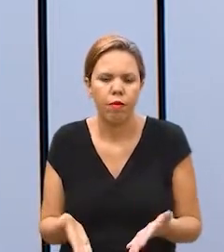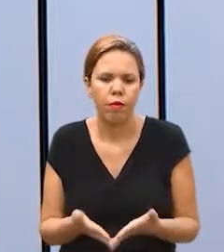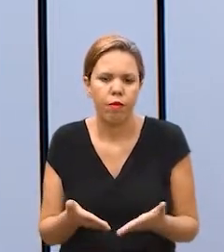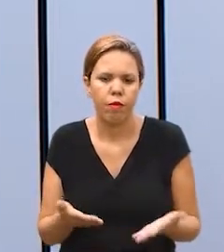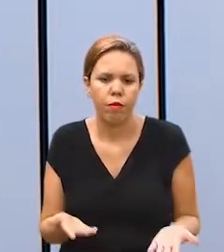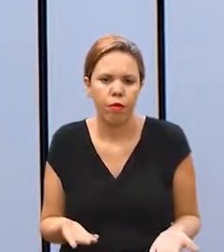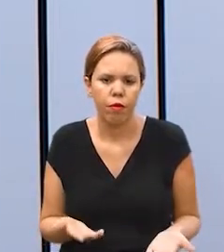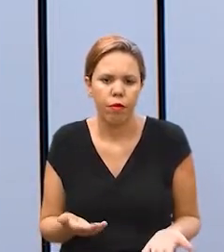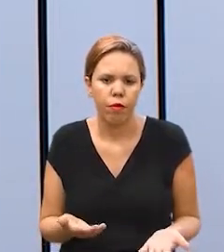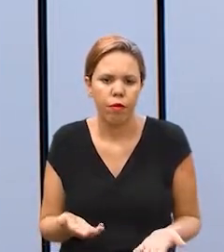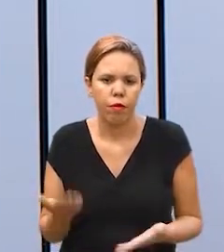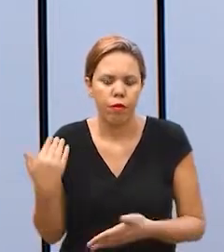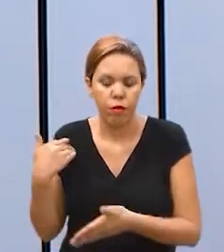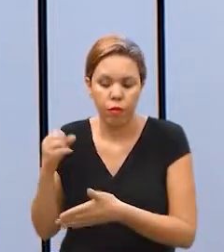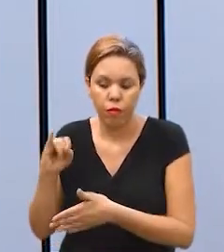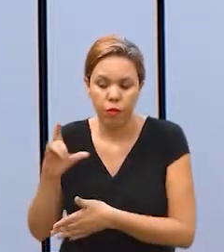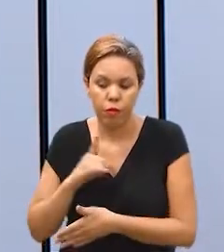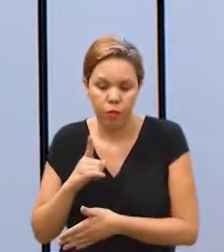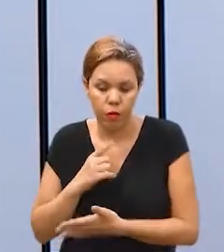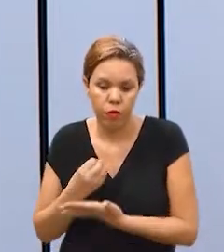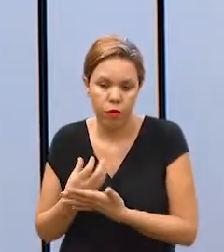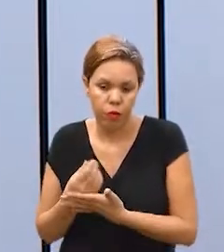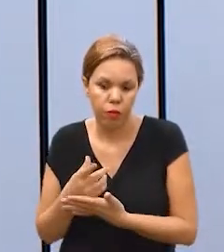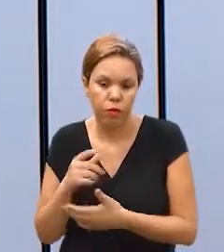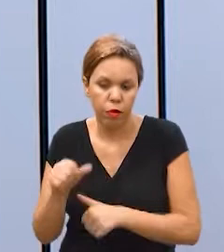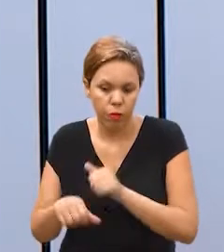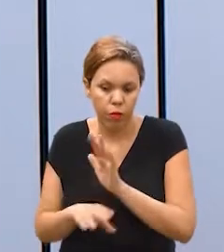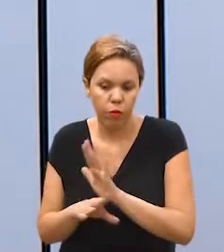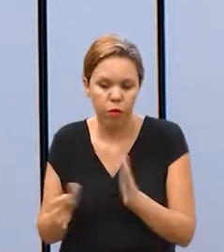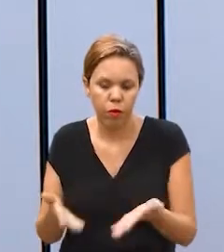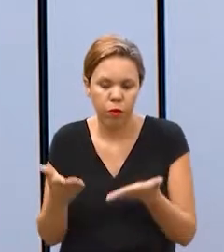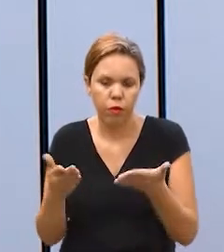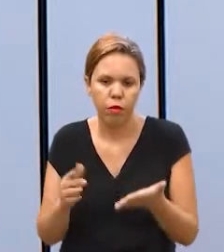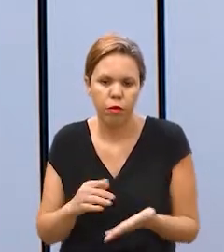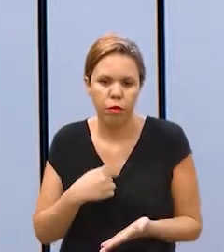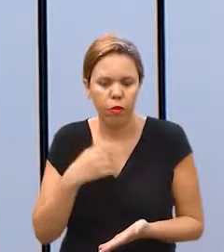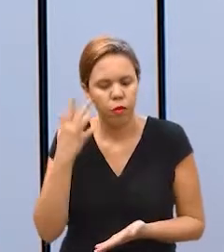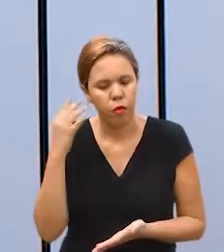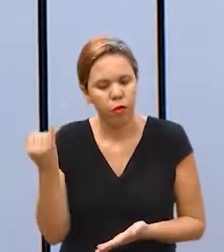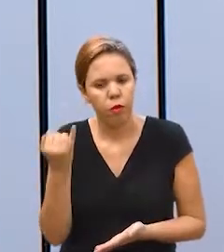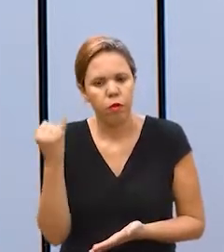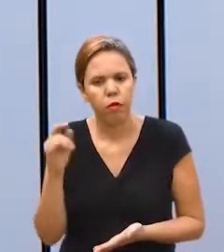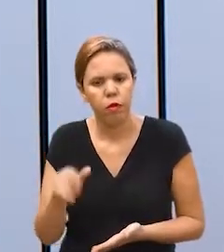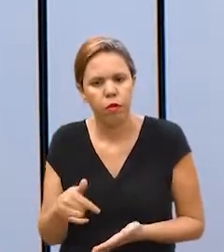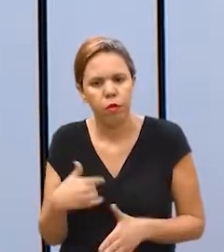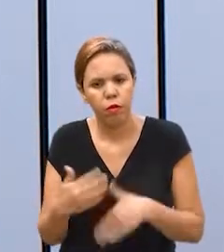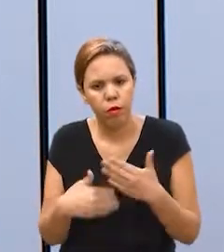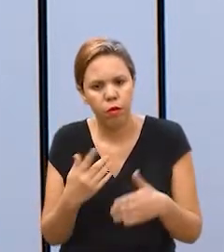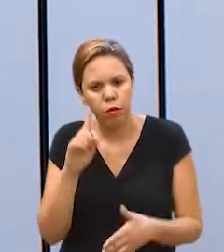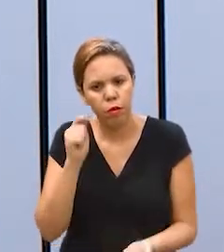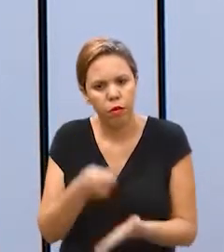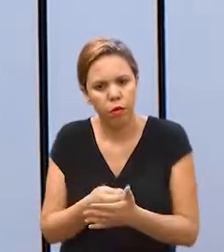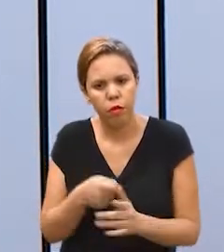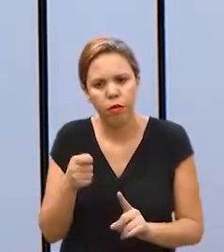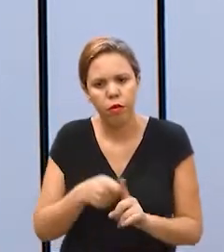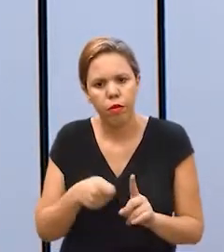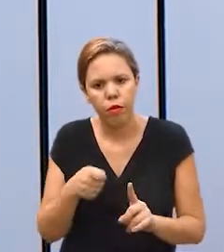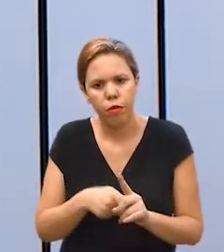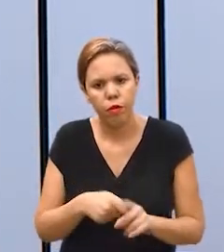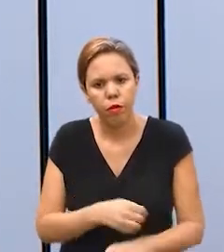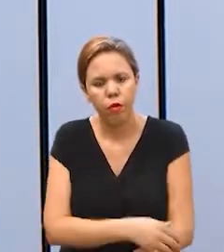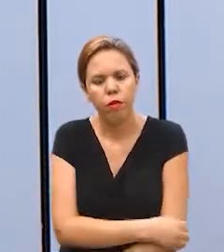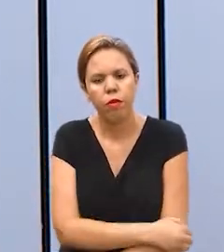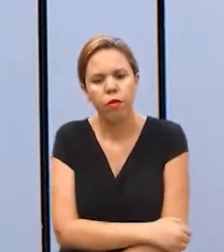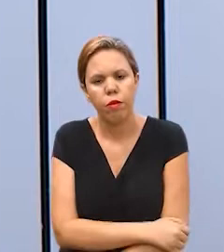a escolarização faria toda a diferença. Então, eu acho que é muito importante a gente debater isso e garantir política pública para